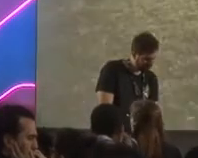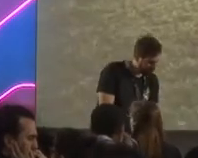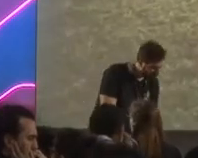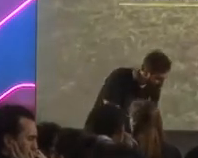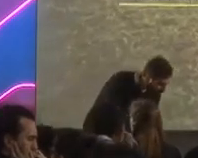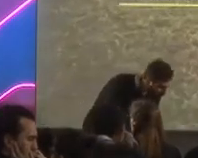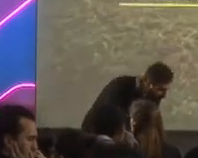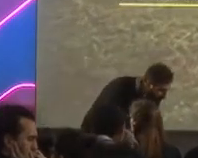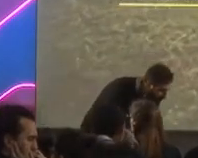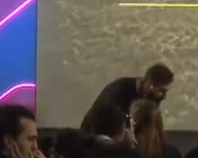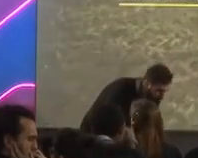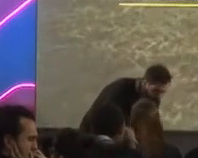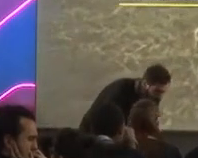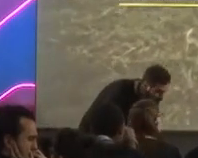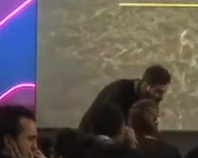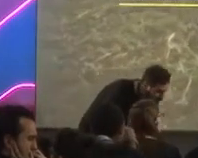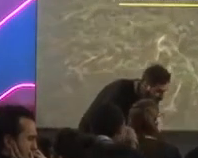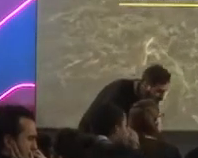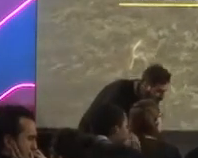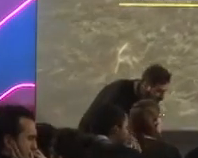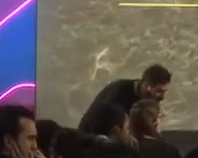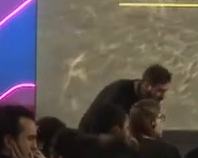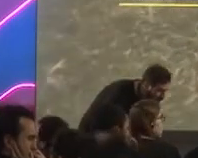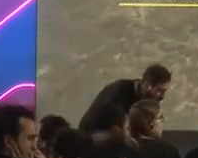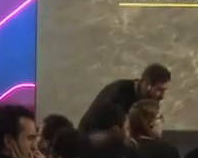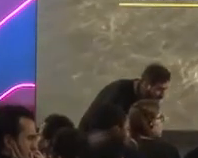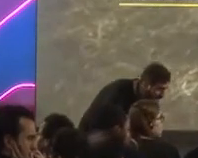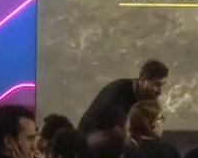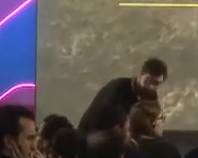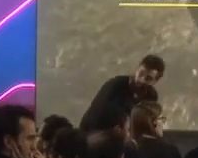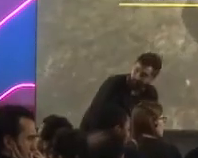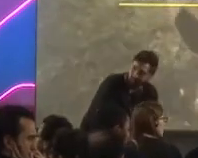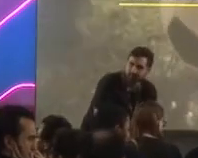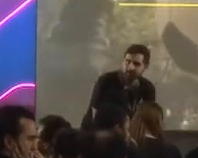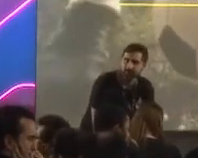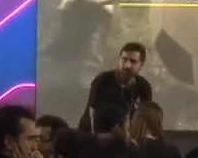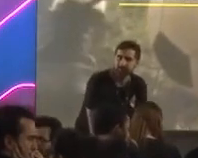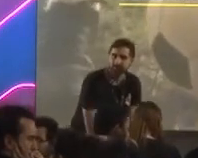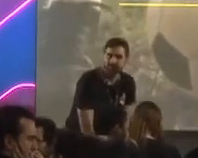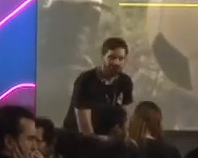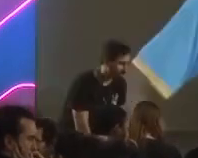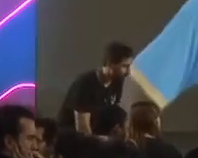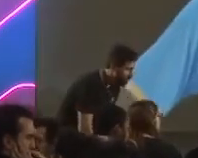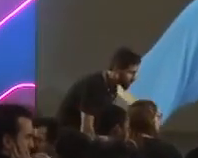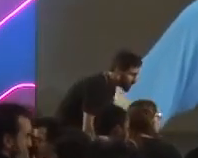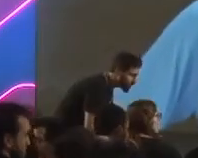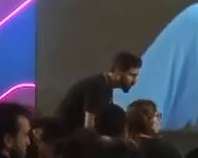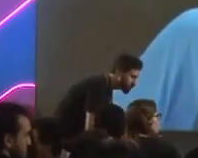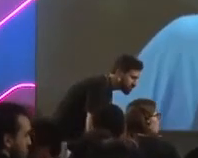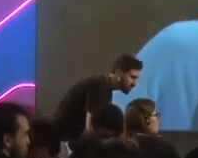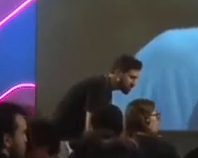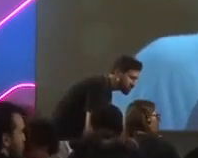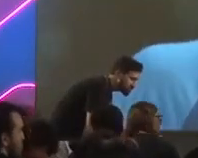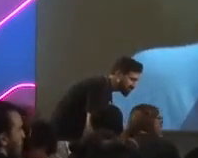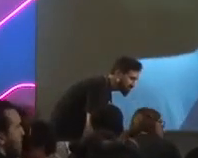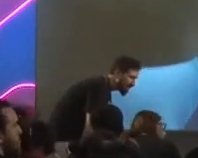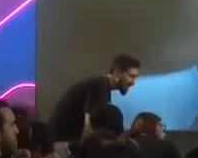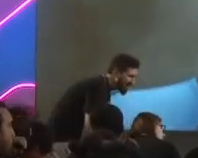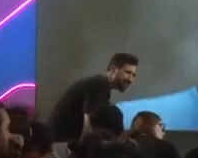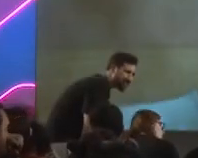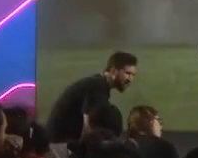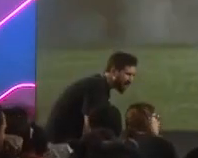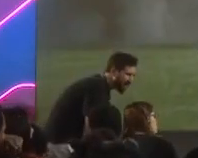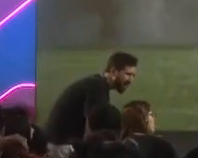Ana Frank já está na primeira cadeira aqui do palco. E eu faço questão, porque a Ana Frank perguntou: você tá bravo